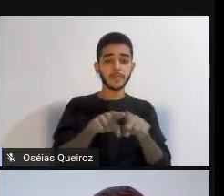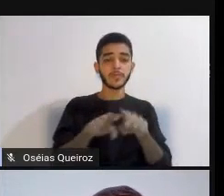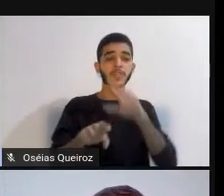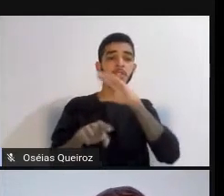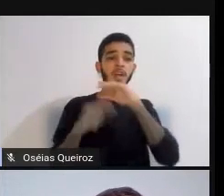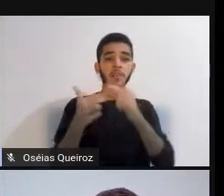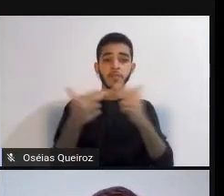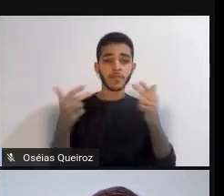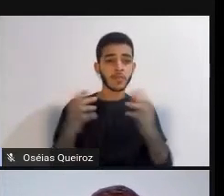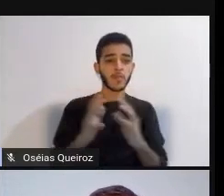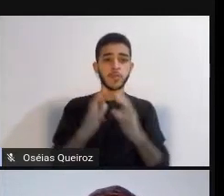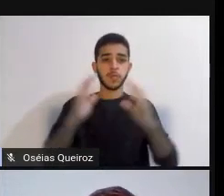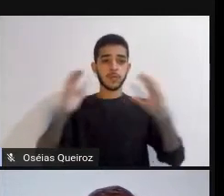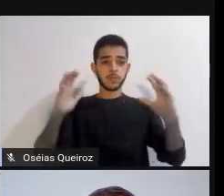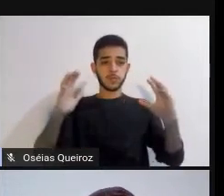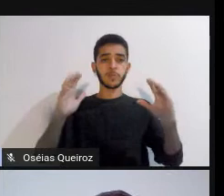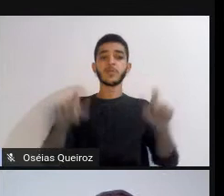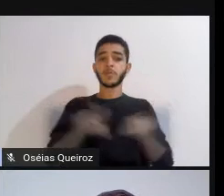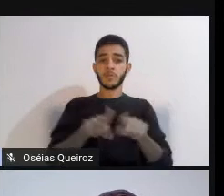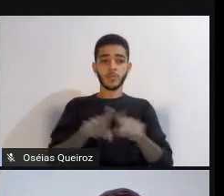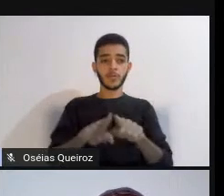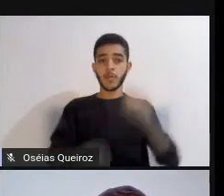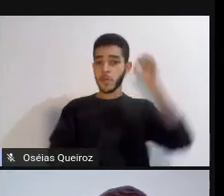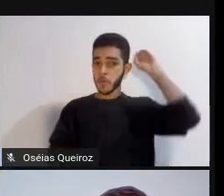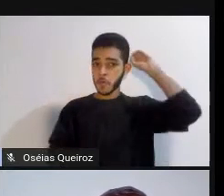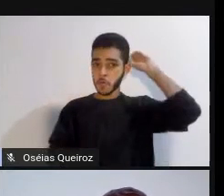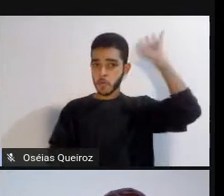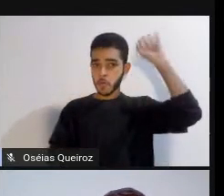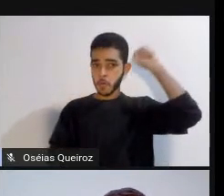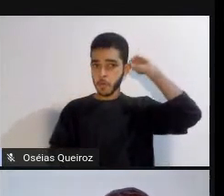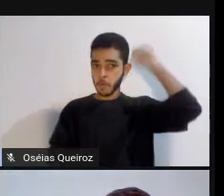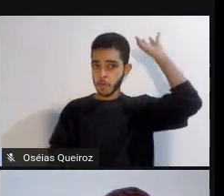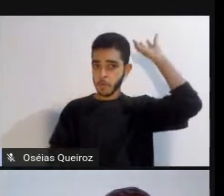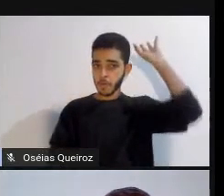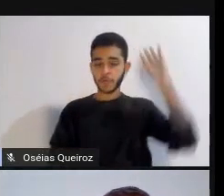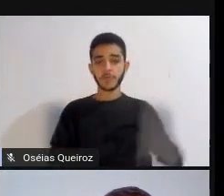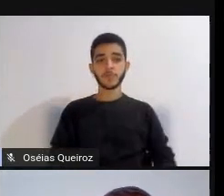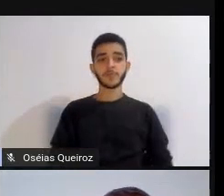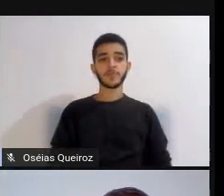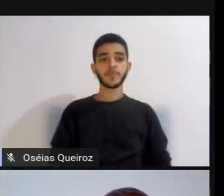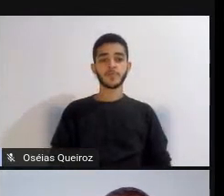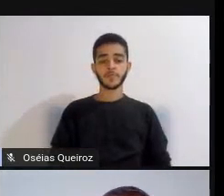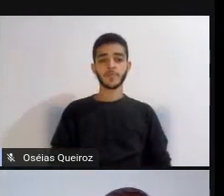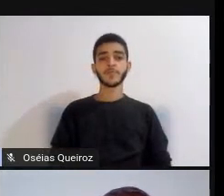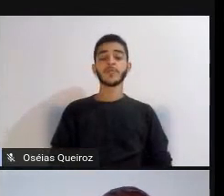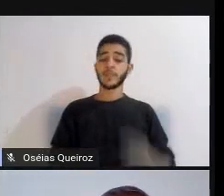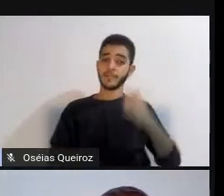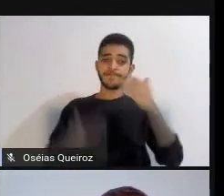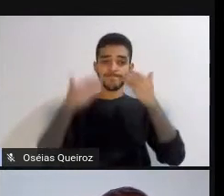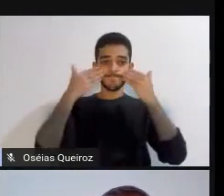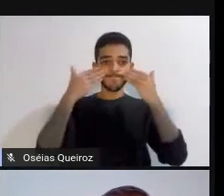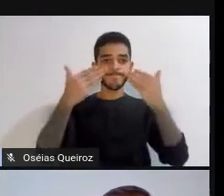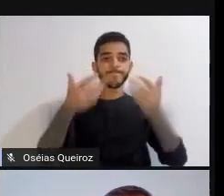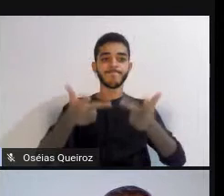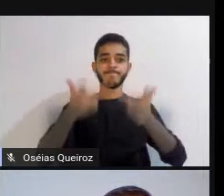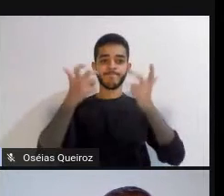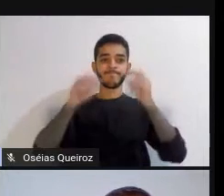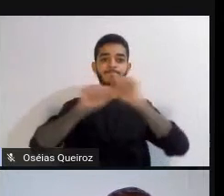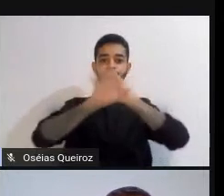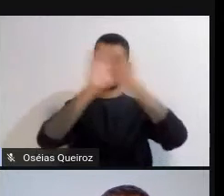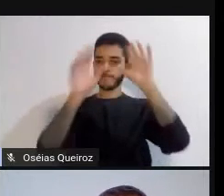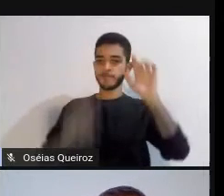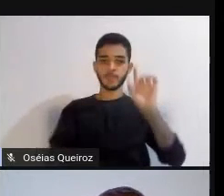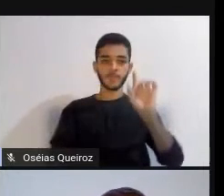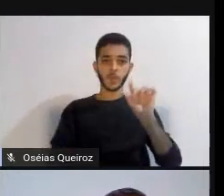como mamíferos de grandes dimensões, como as baleias. Então, isso fica muito evidente de que o microplástico não está